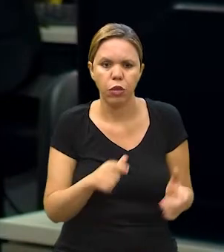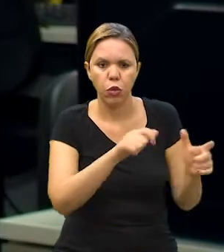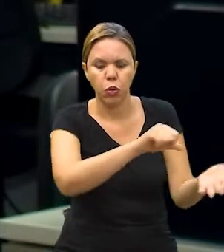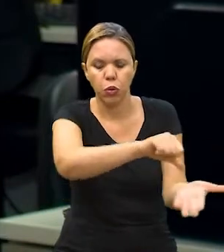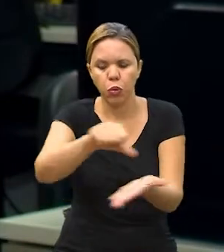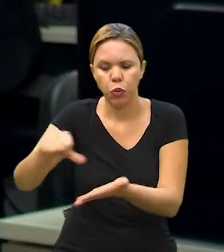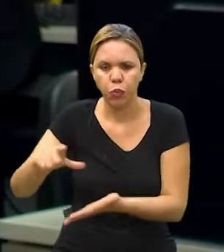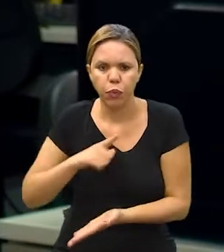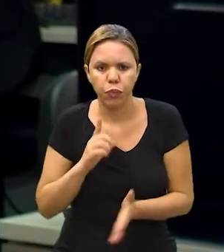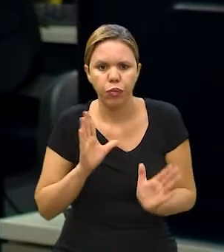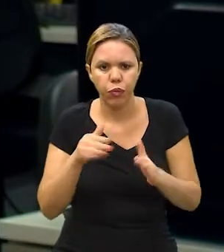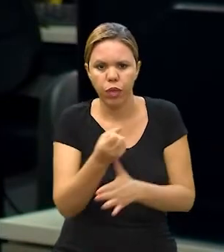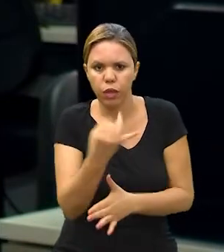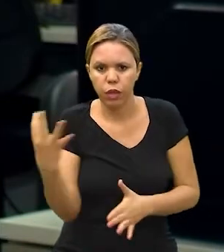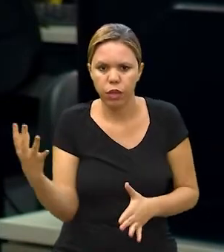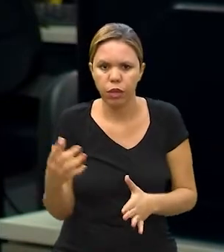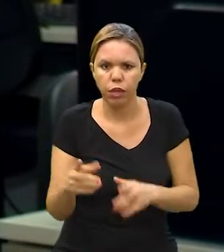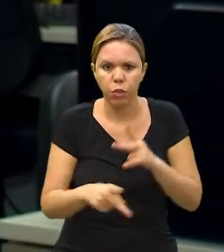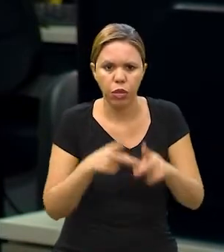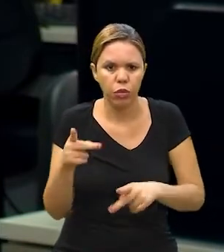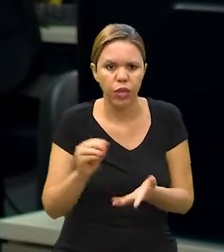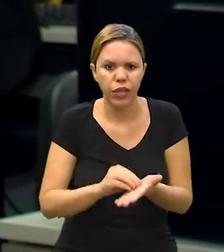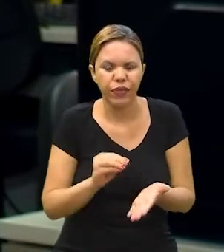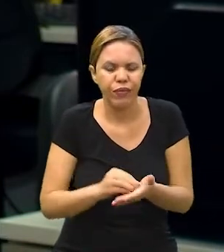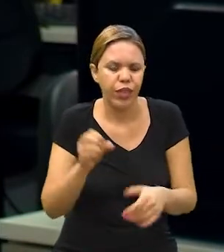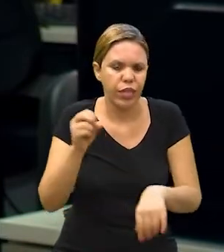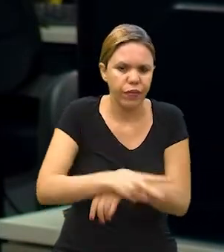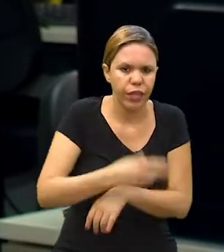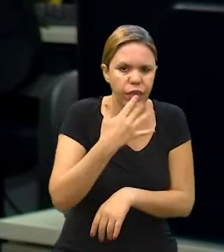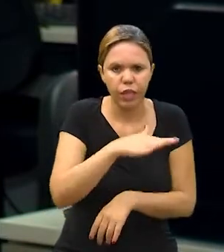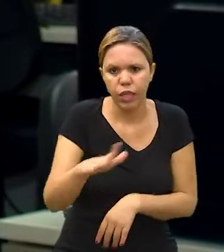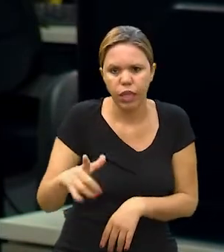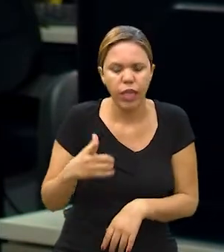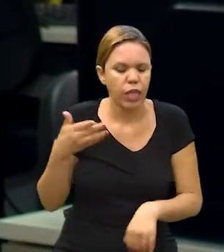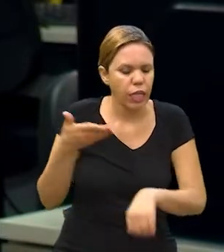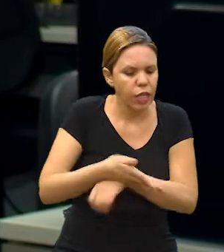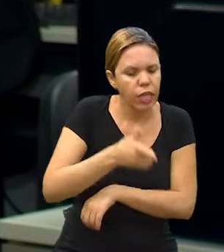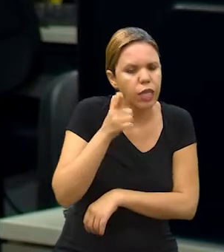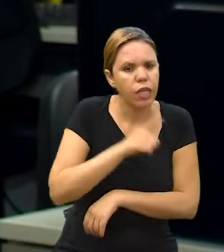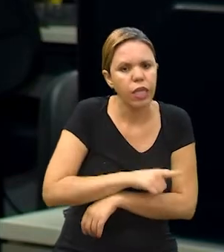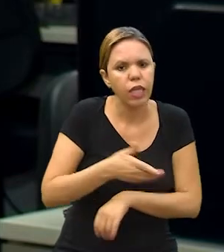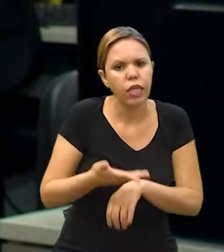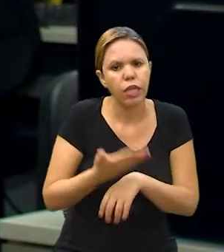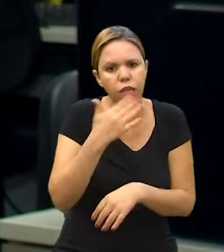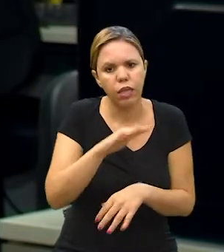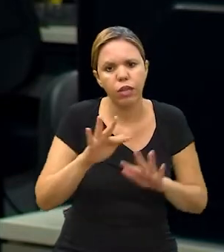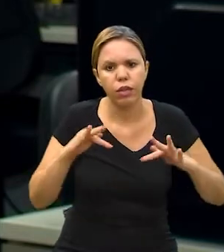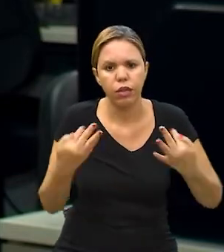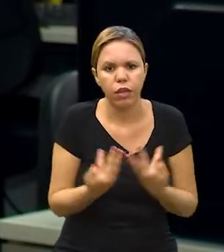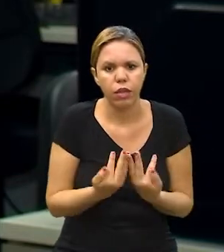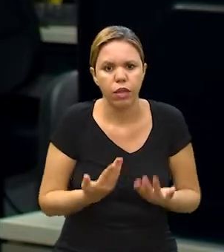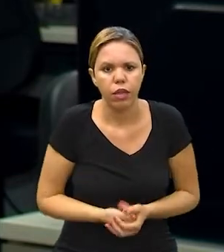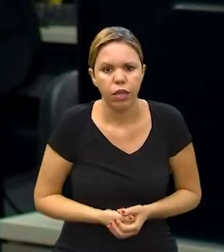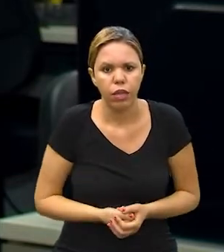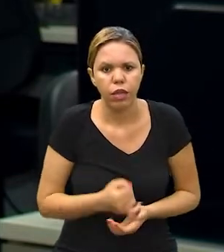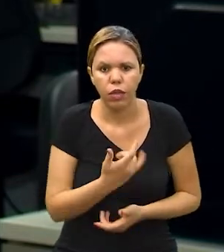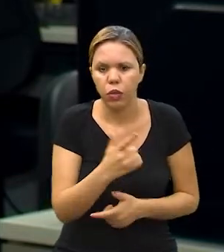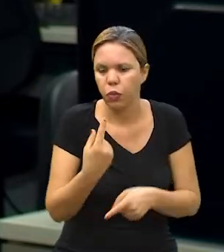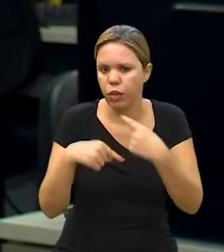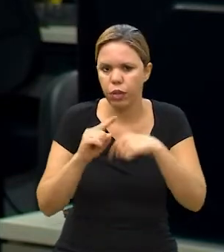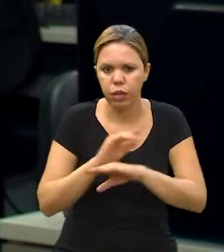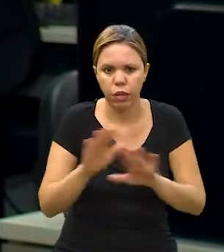onde a gente tem a concentração do maior número de crianças que tentam acessar a creche, de famílias que tentam acessar a creche sem